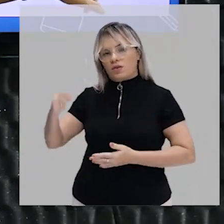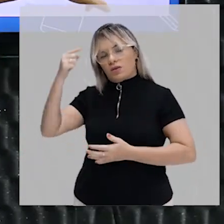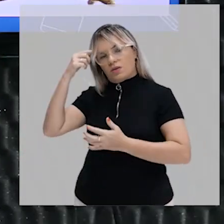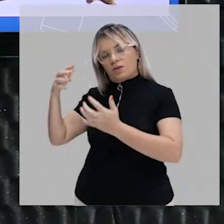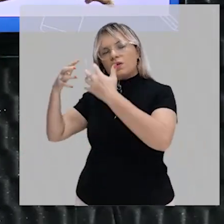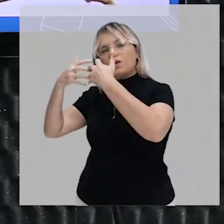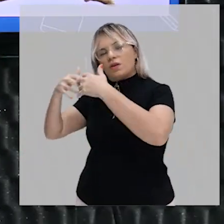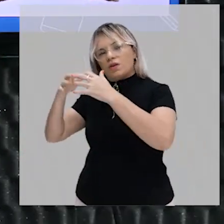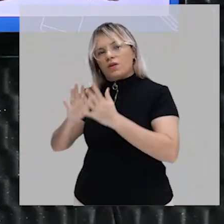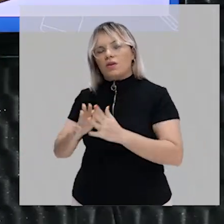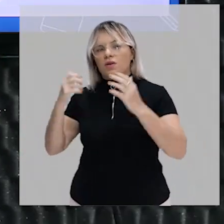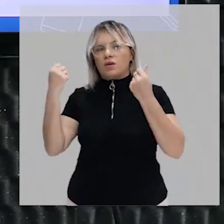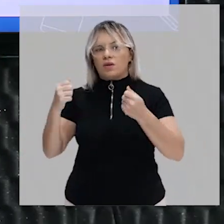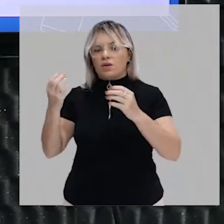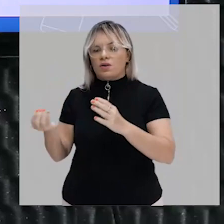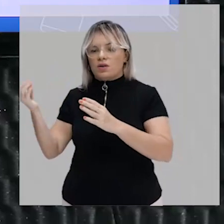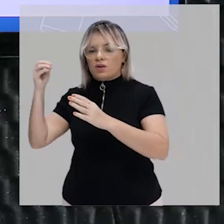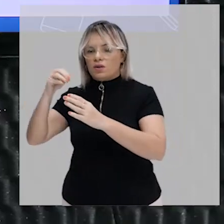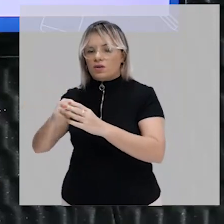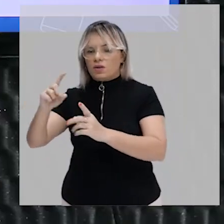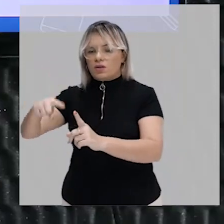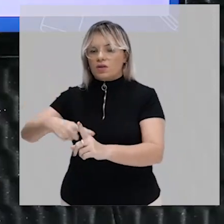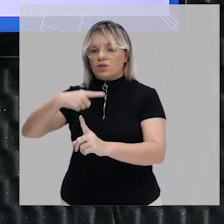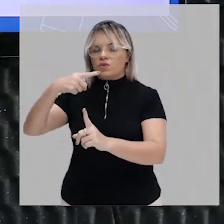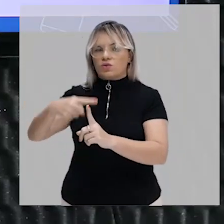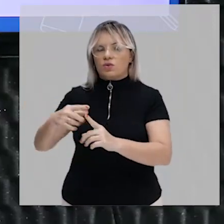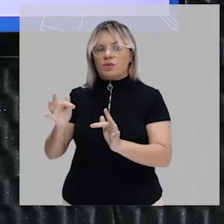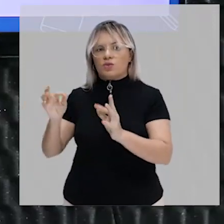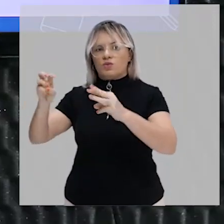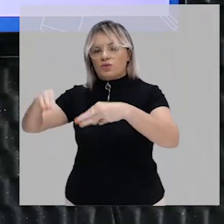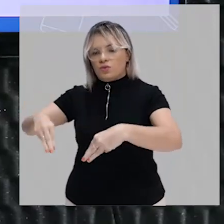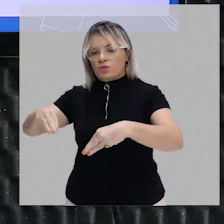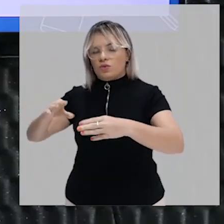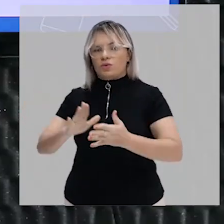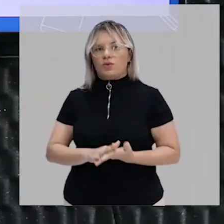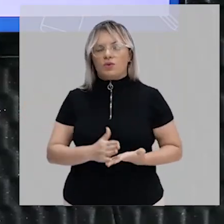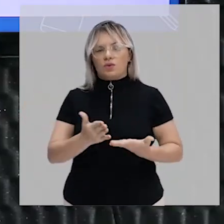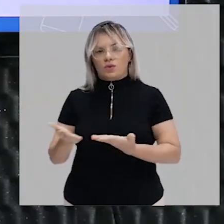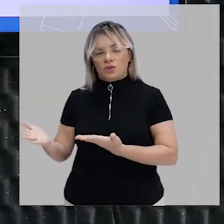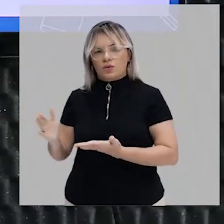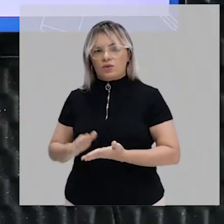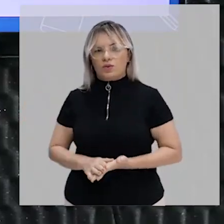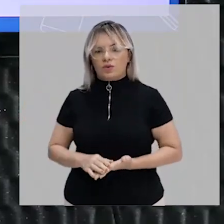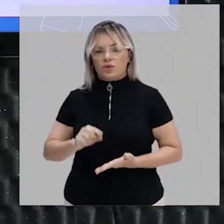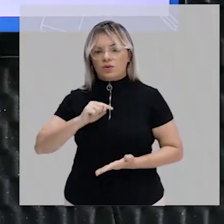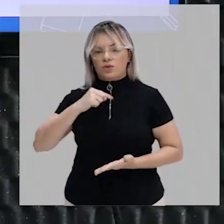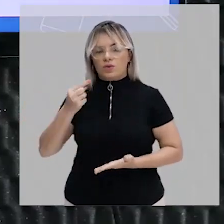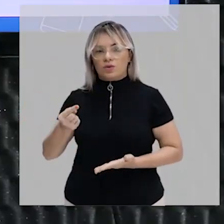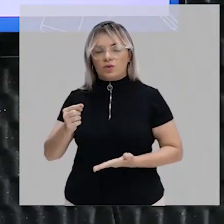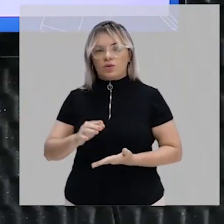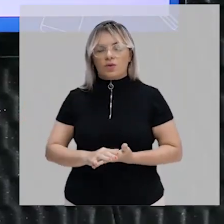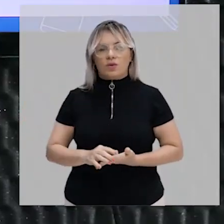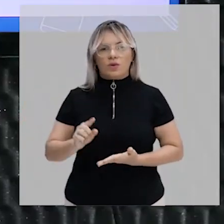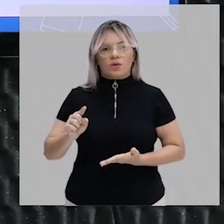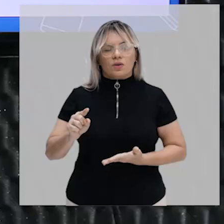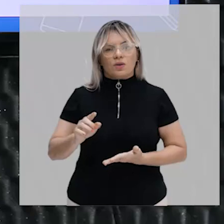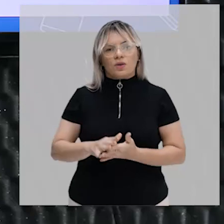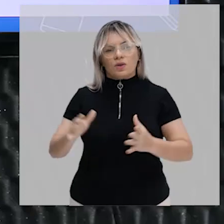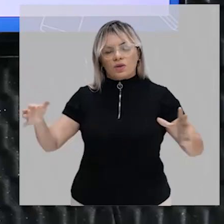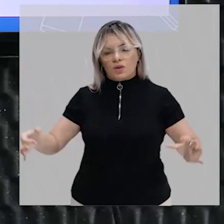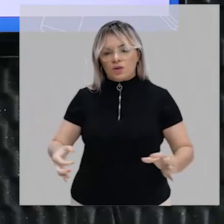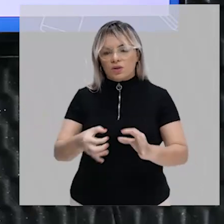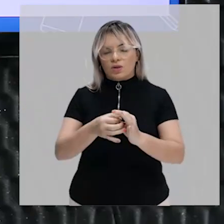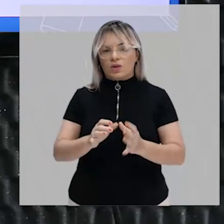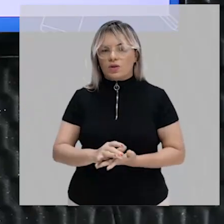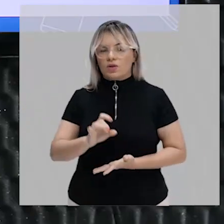vai realmente precisar incluir essa informação aqui, tá? Então, lá no finalzinho, deixa para incluir das interseções